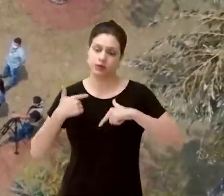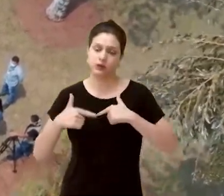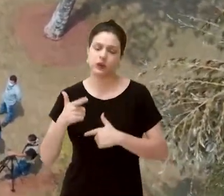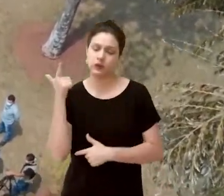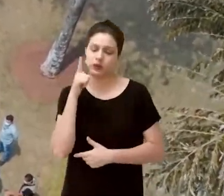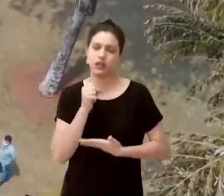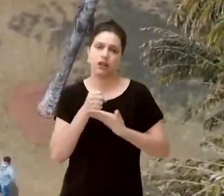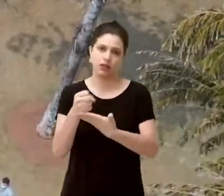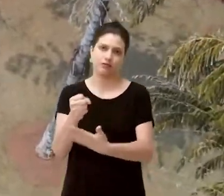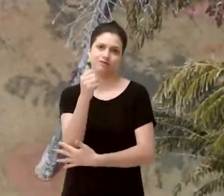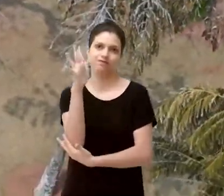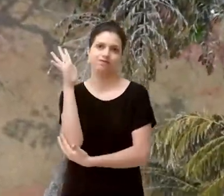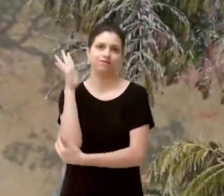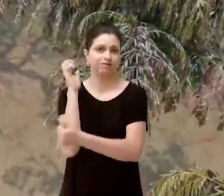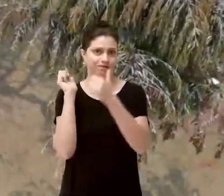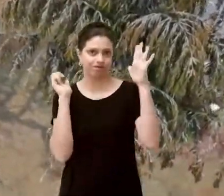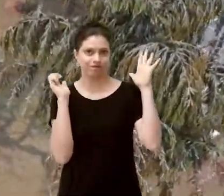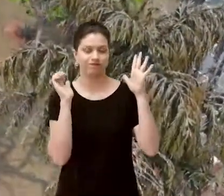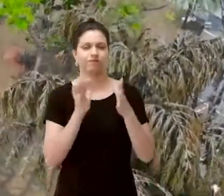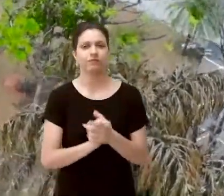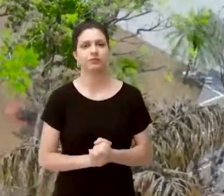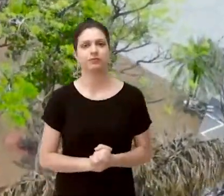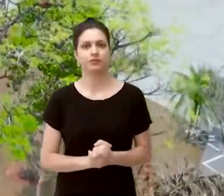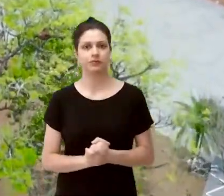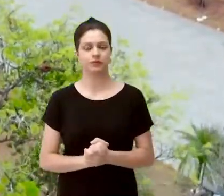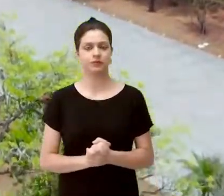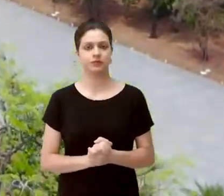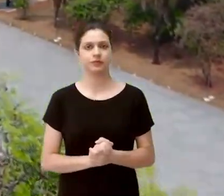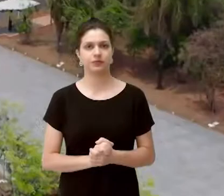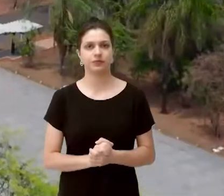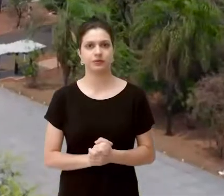ações diretas que possam contribuir com o meio ambiente.